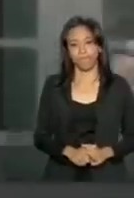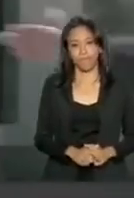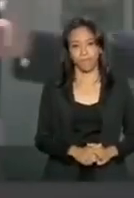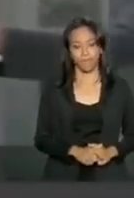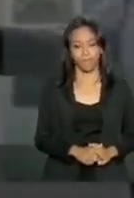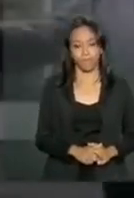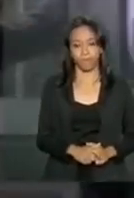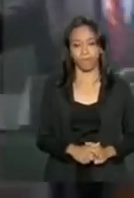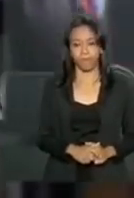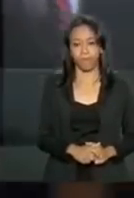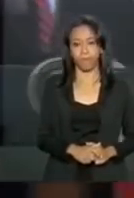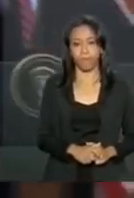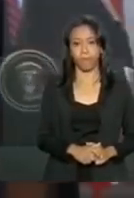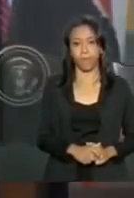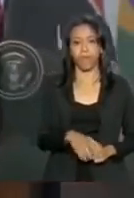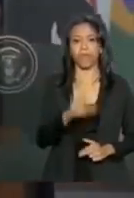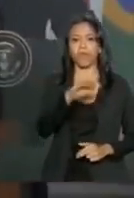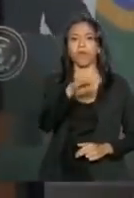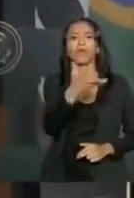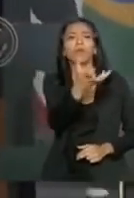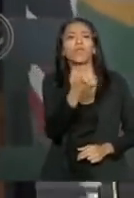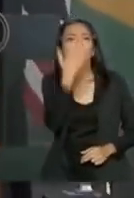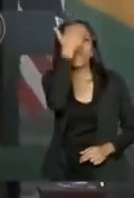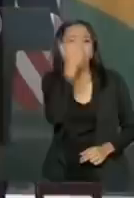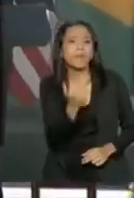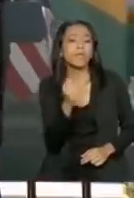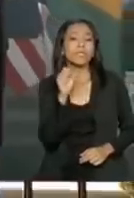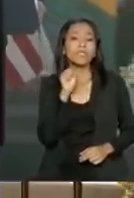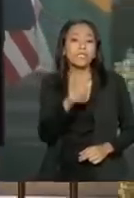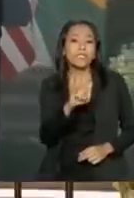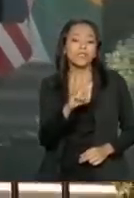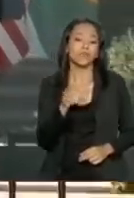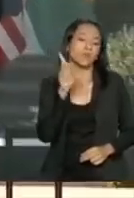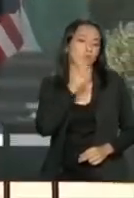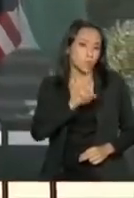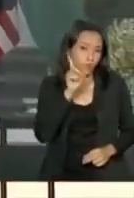Bloomberg, eu gostaria de saber, presidente Bolsonaro, se os Estados Unidos